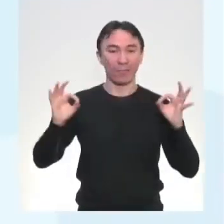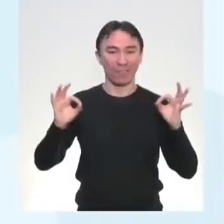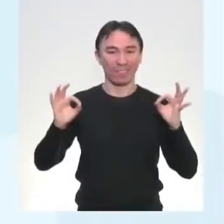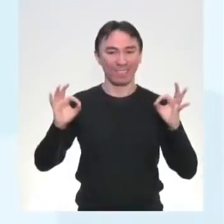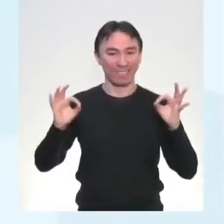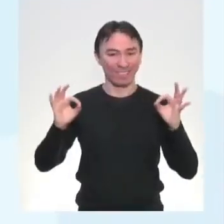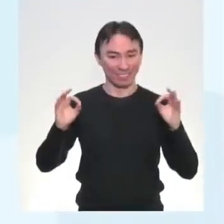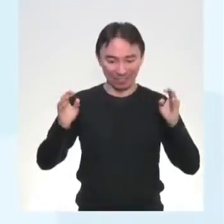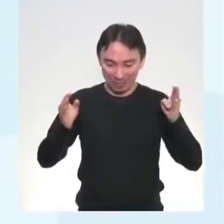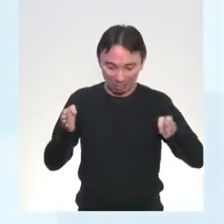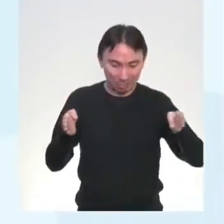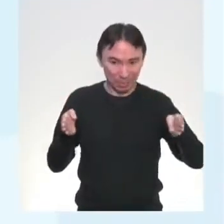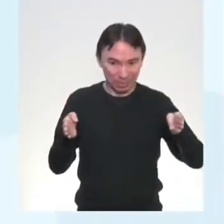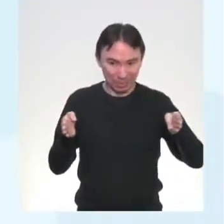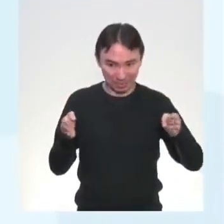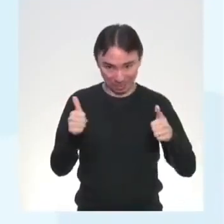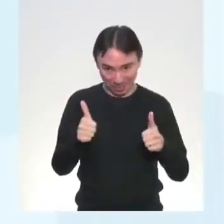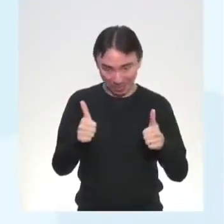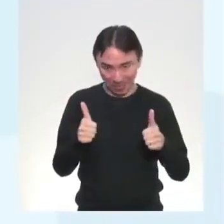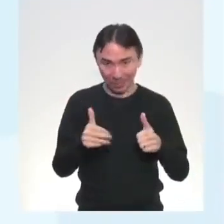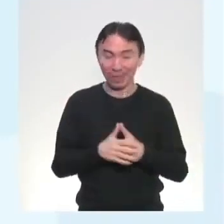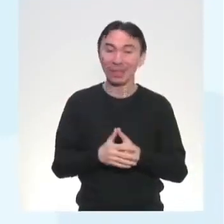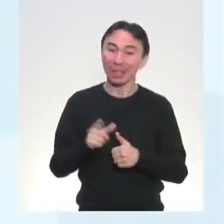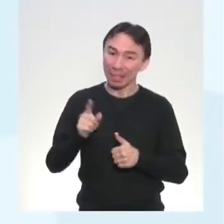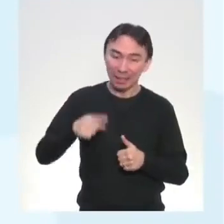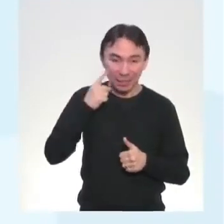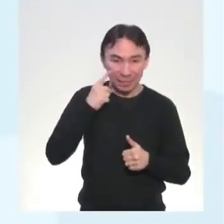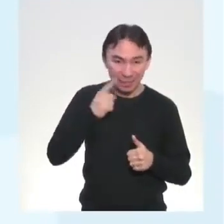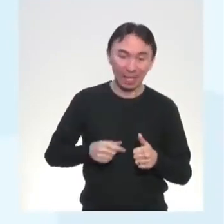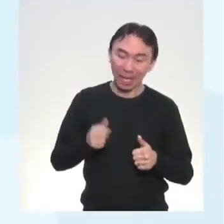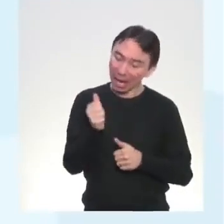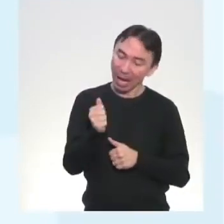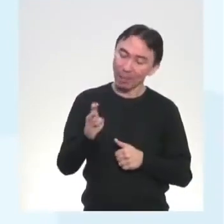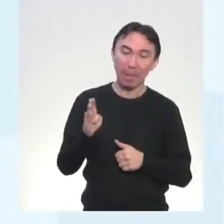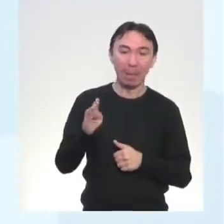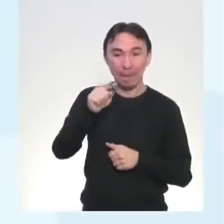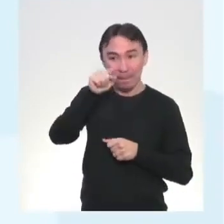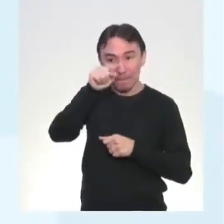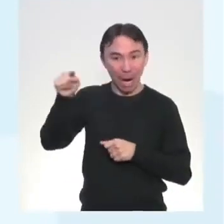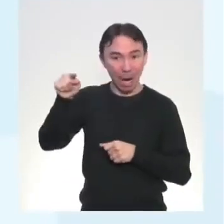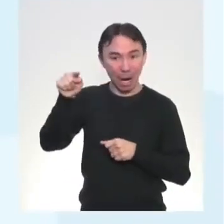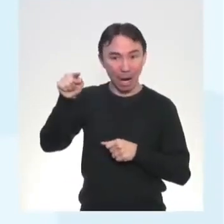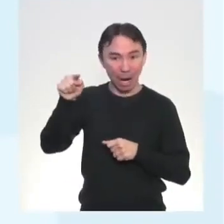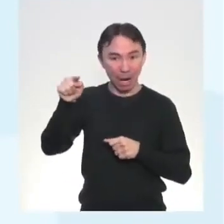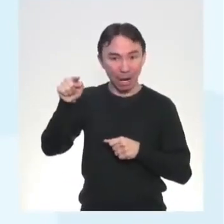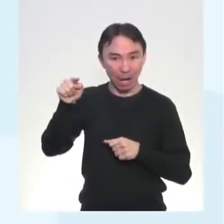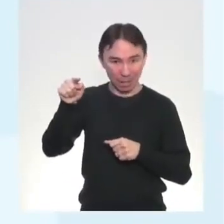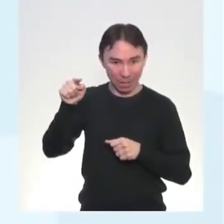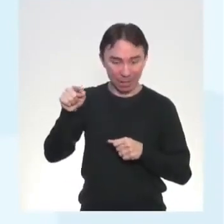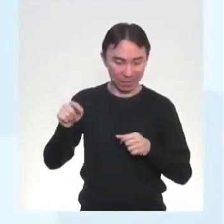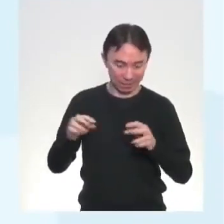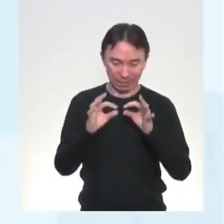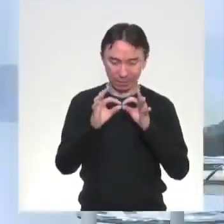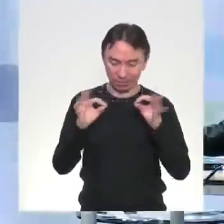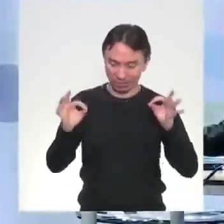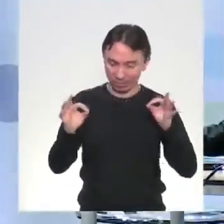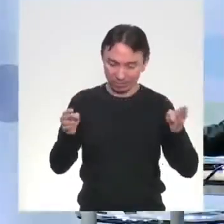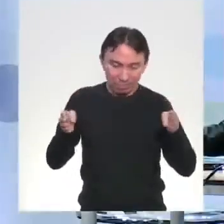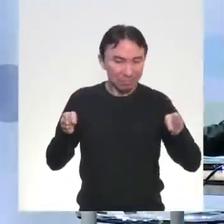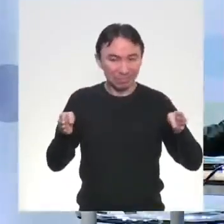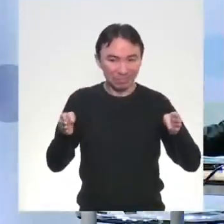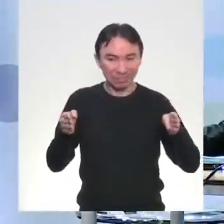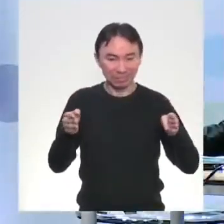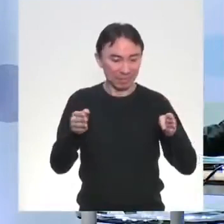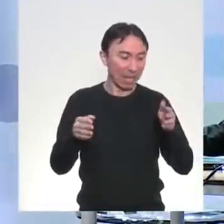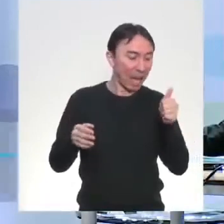reta, nós podemos chamá-lo de segmento de reta AB. Né? Ele começa no A e termina no B. Mas isso tudo é uma questão